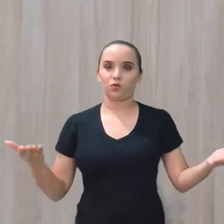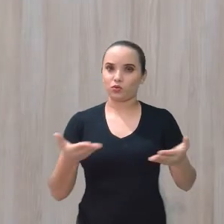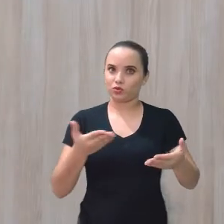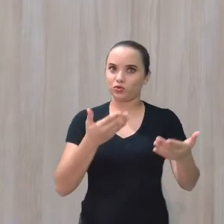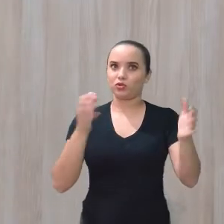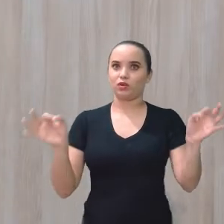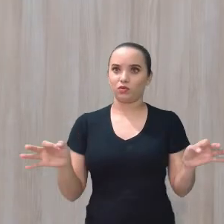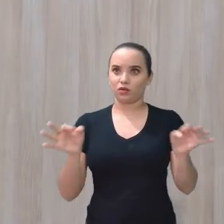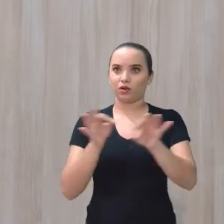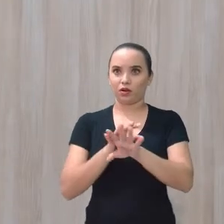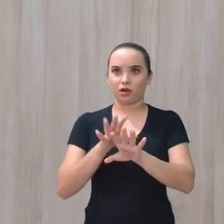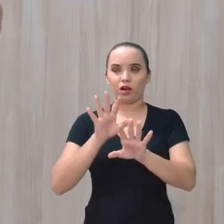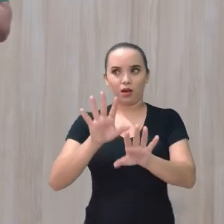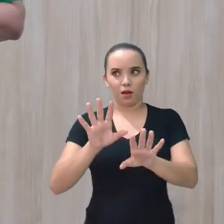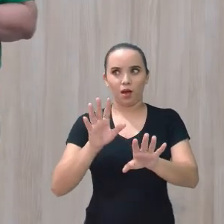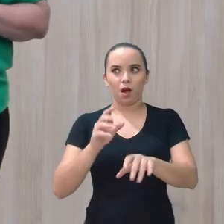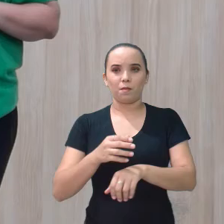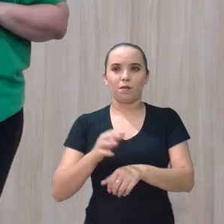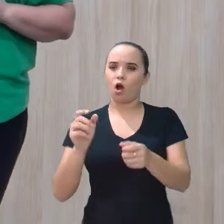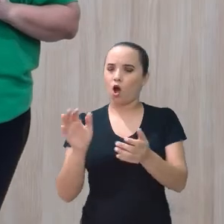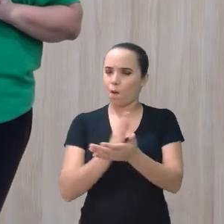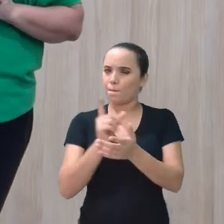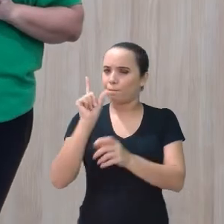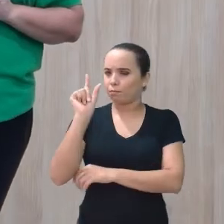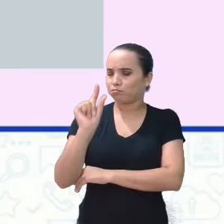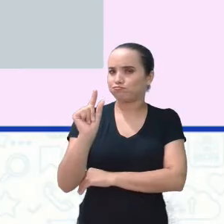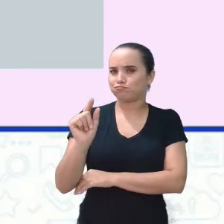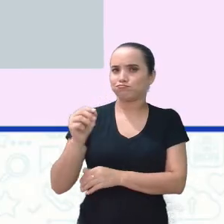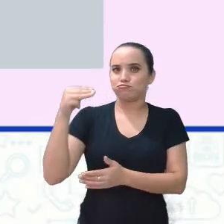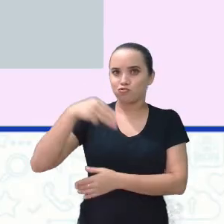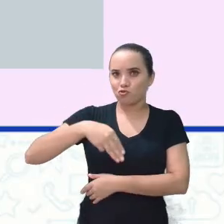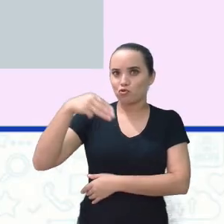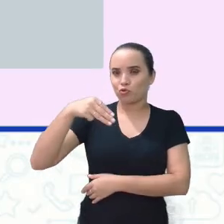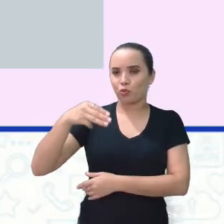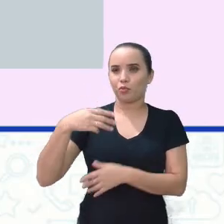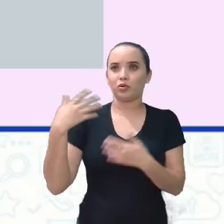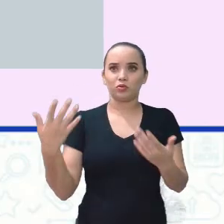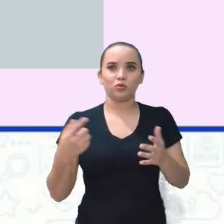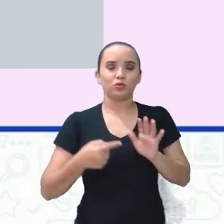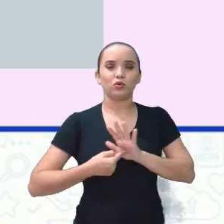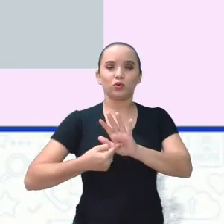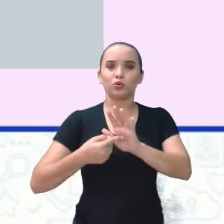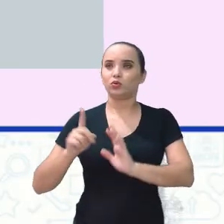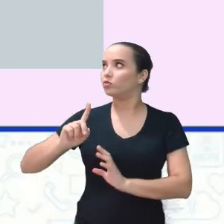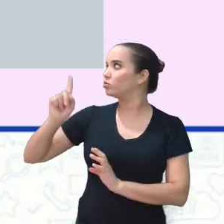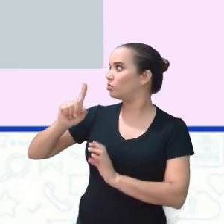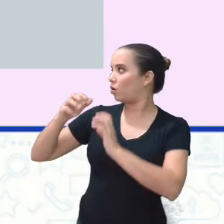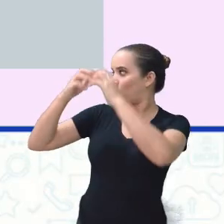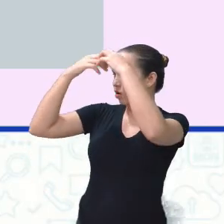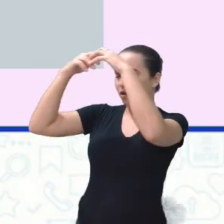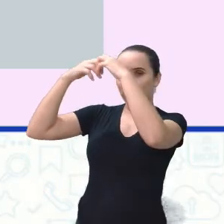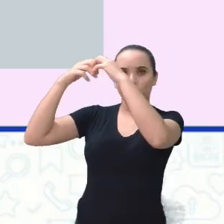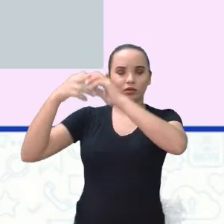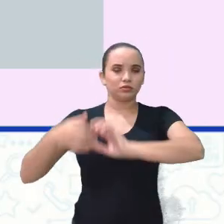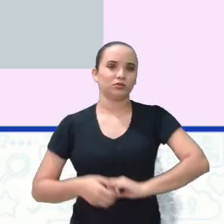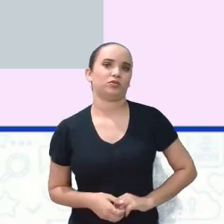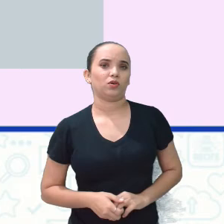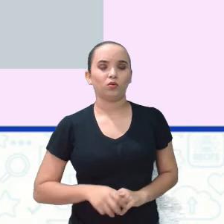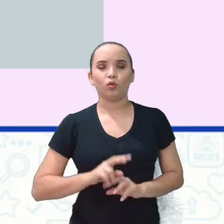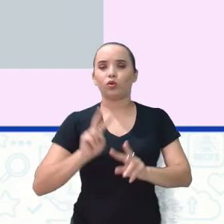por aqui daqui a pouco, falta poucos minutos, e eu trouxe, não é, uma reflexão aqui, refletindo sobre